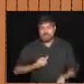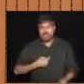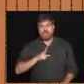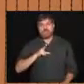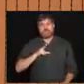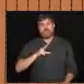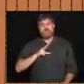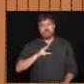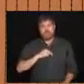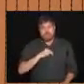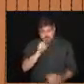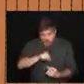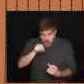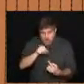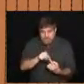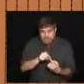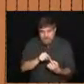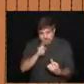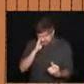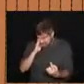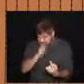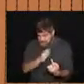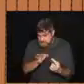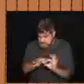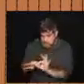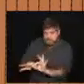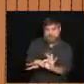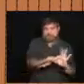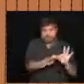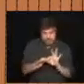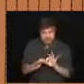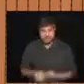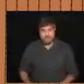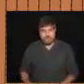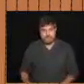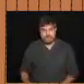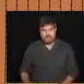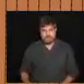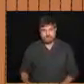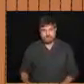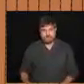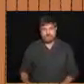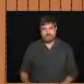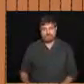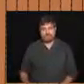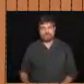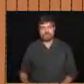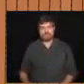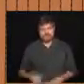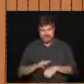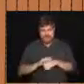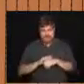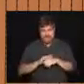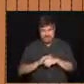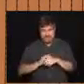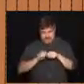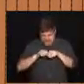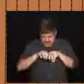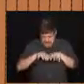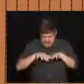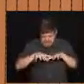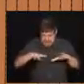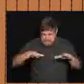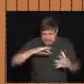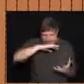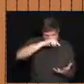precisamos ter um objetivo maior. E talvez essa epidemia que se transformou numa pandemia